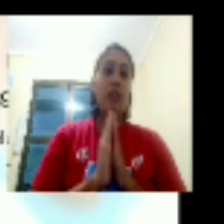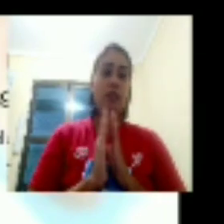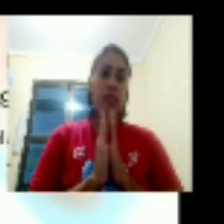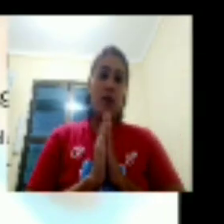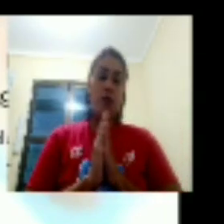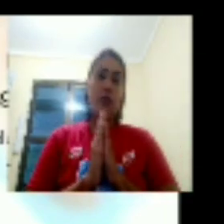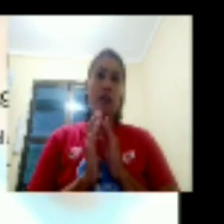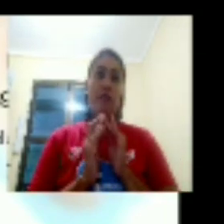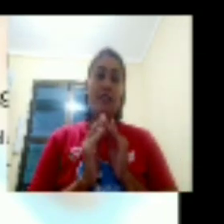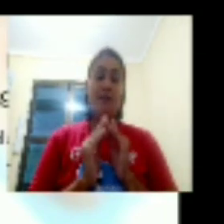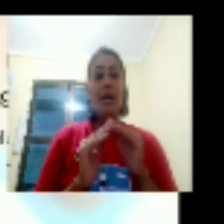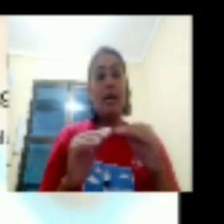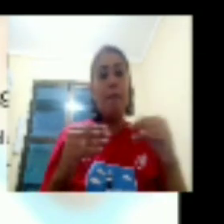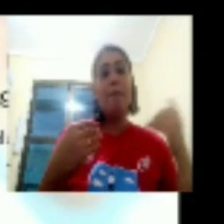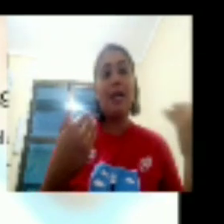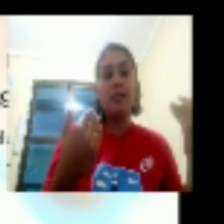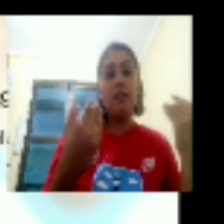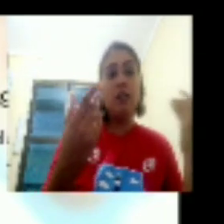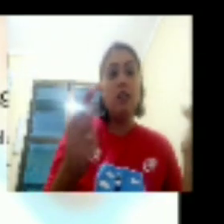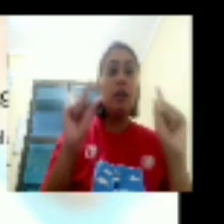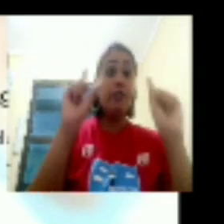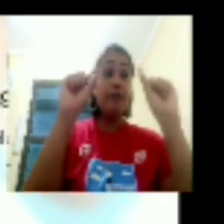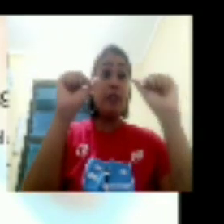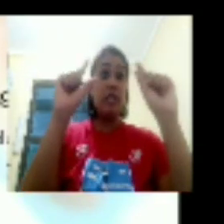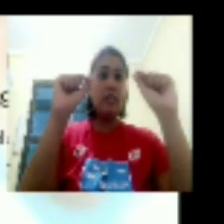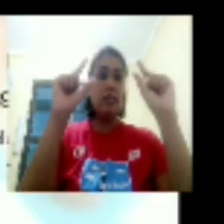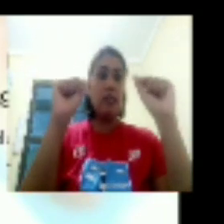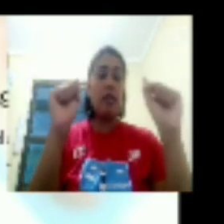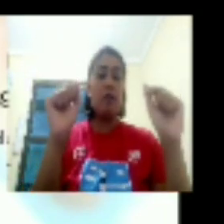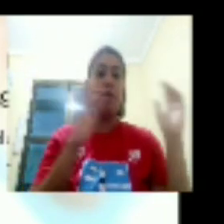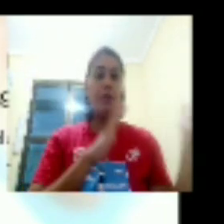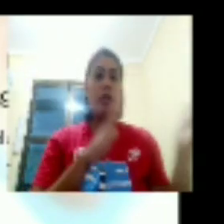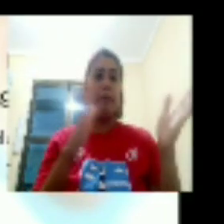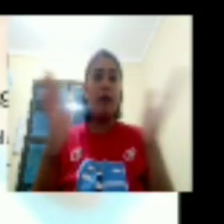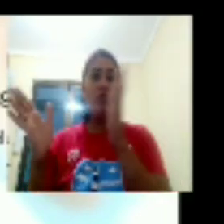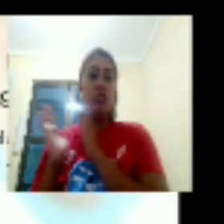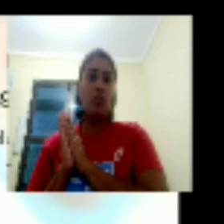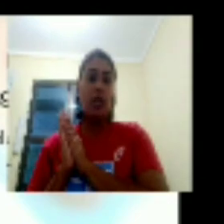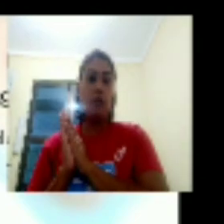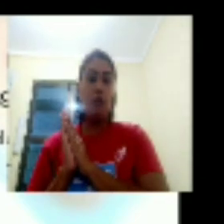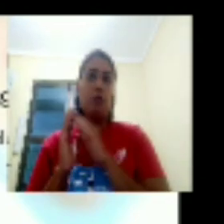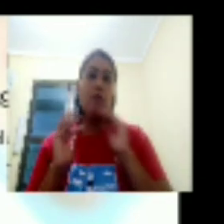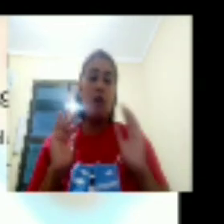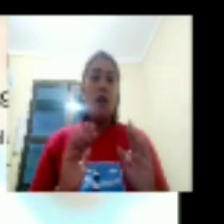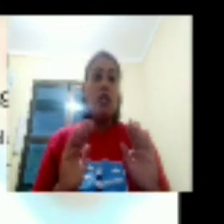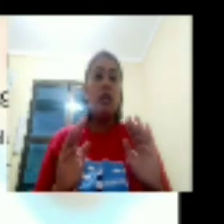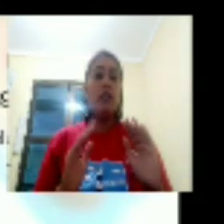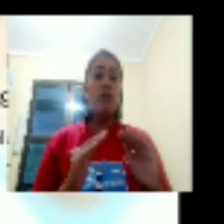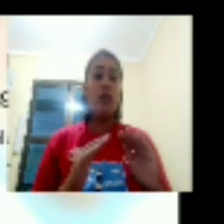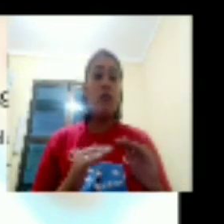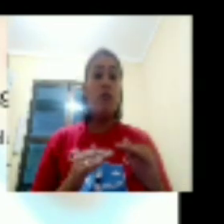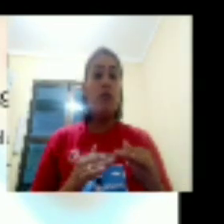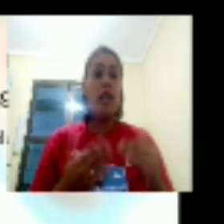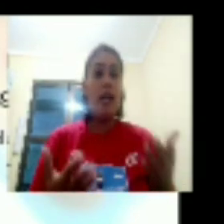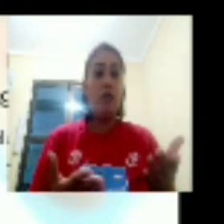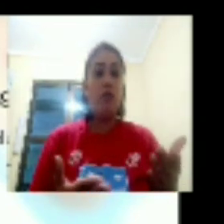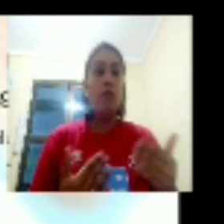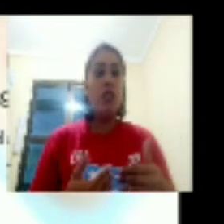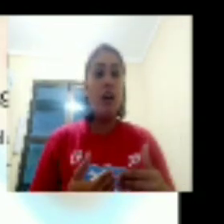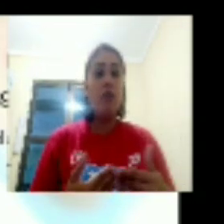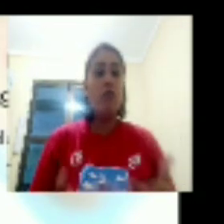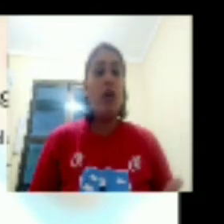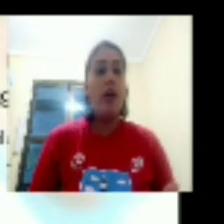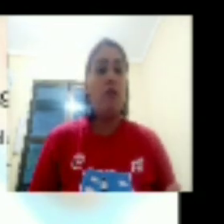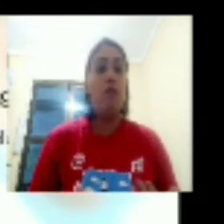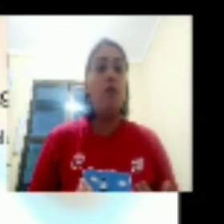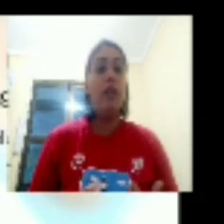O Ministério da Saúde ele faz um repasse financeiro para os estados. E isso tem um teto. O